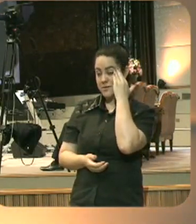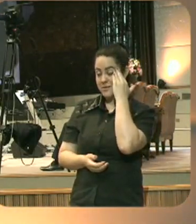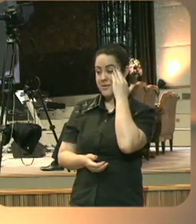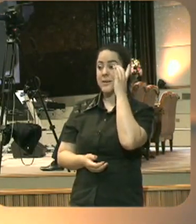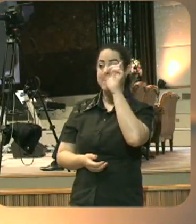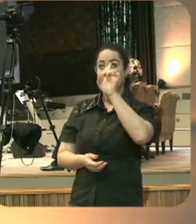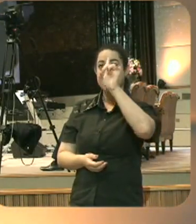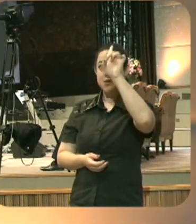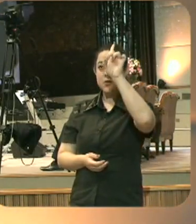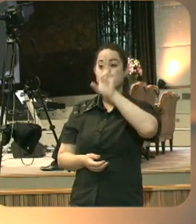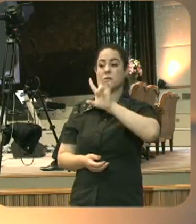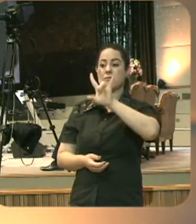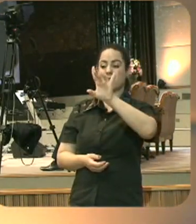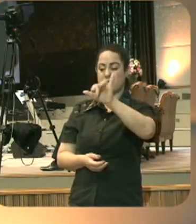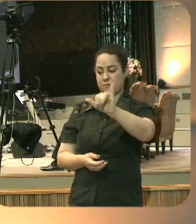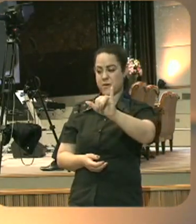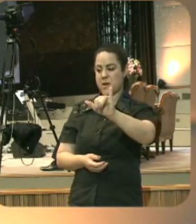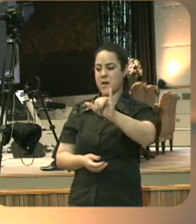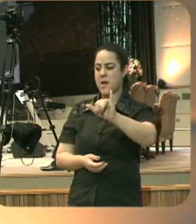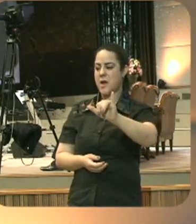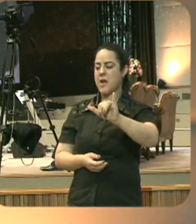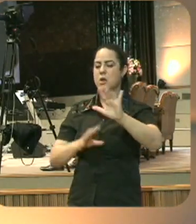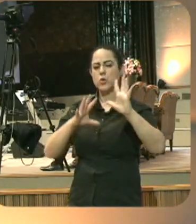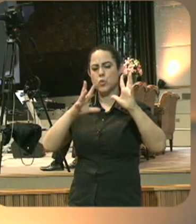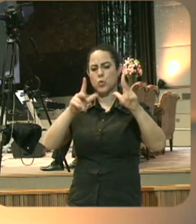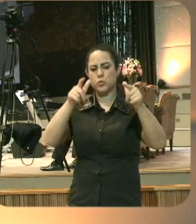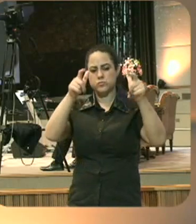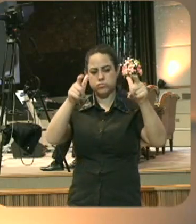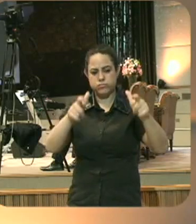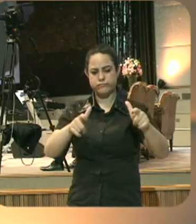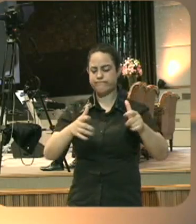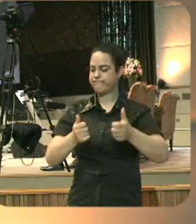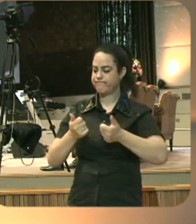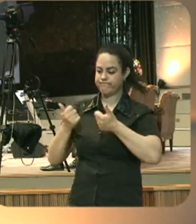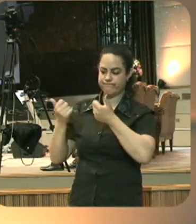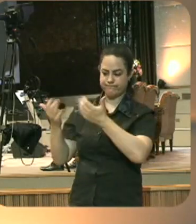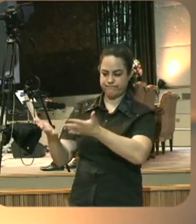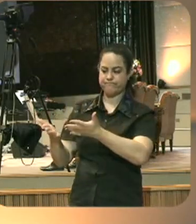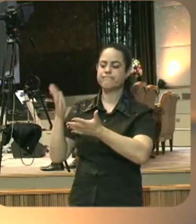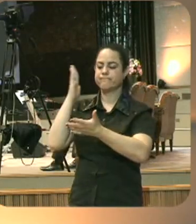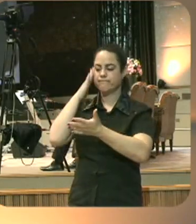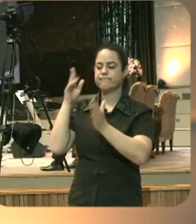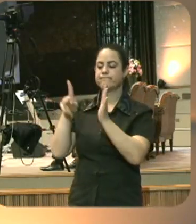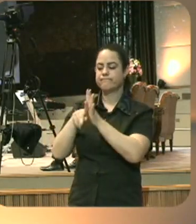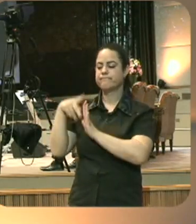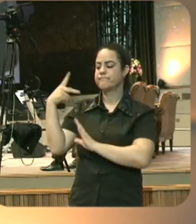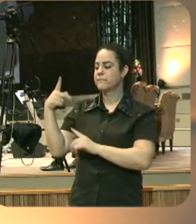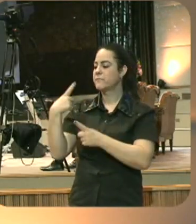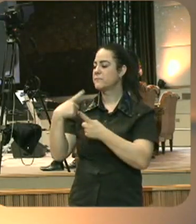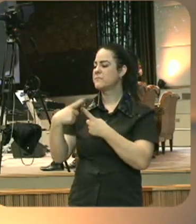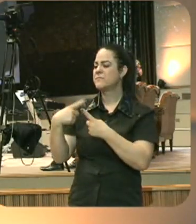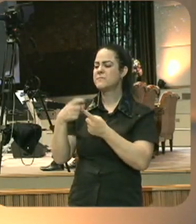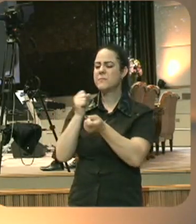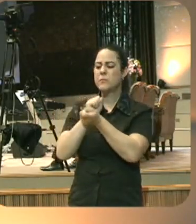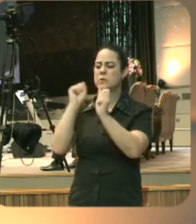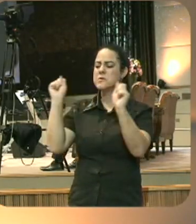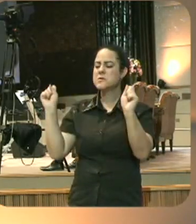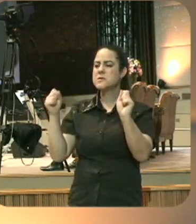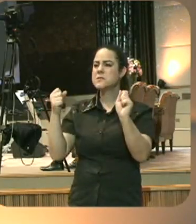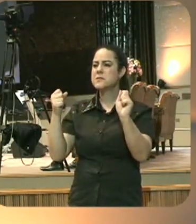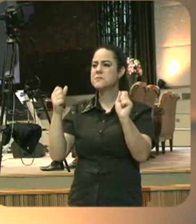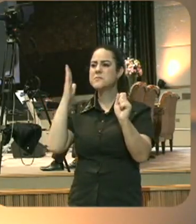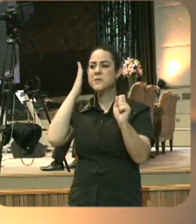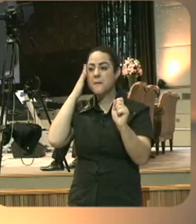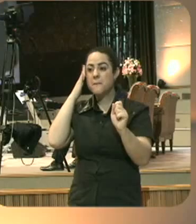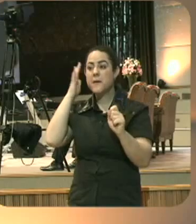que Deus vai entregar toda essa terra para vocês, porque é impossível ouvir o